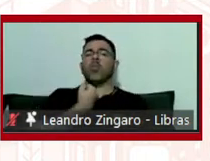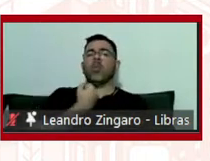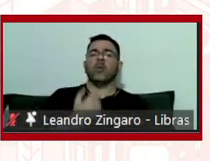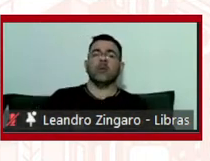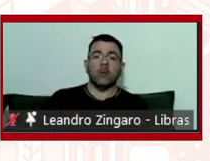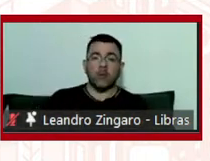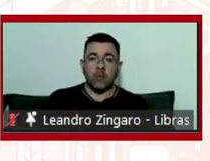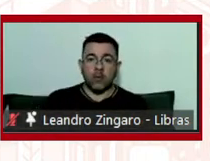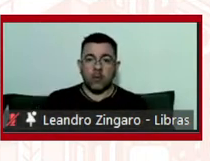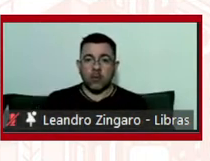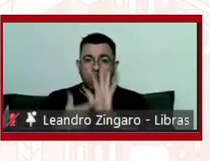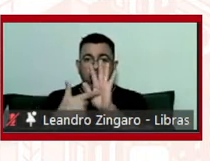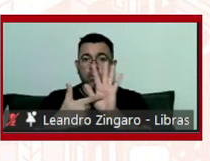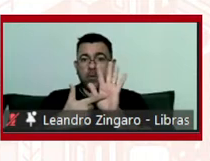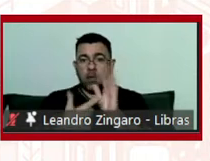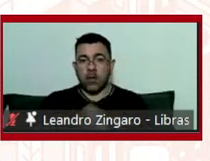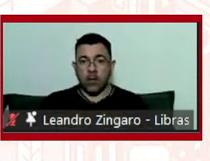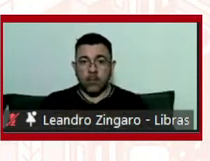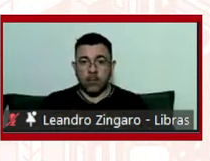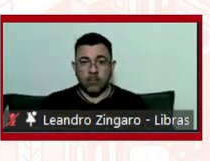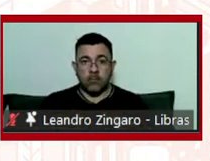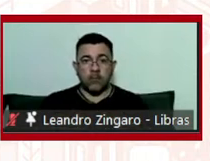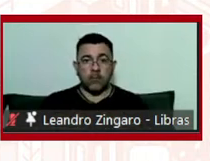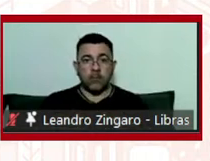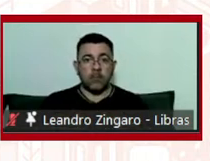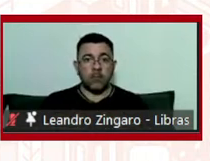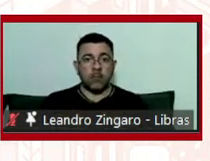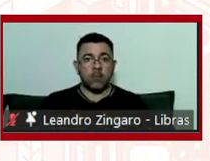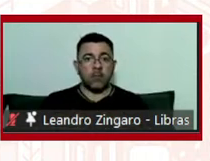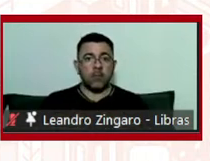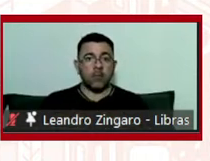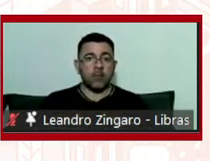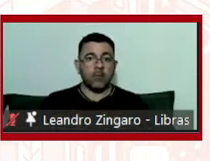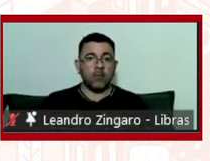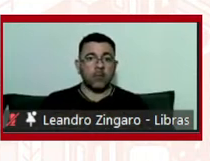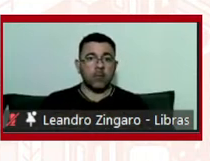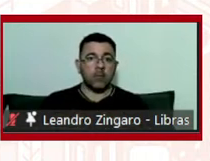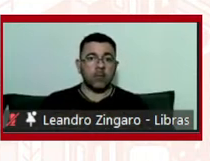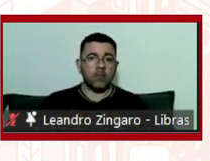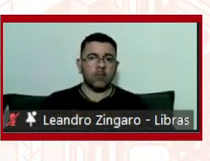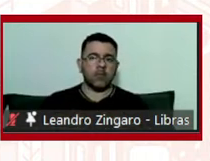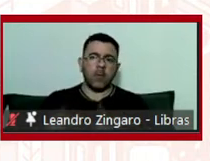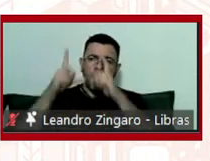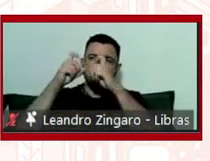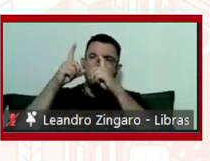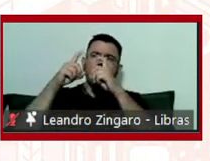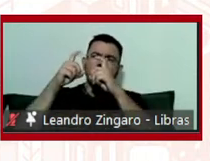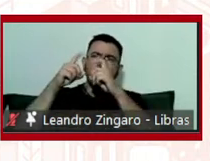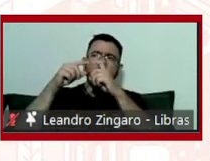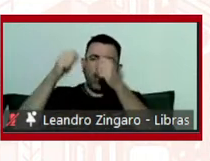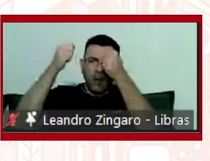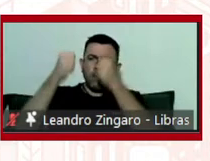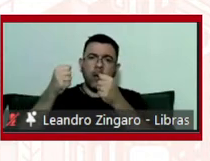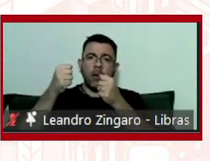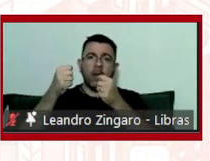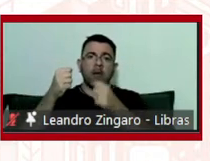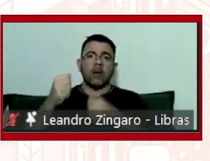casa ele já pren podia botar fotos né e vou aqui